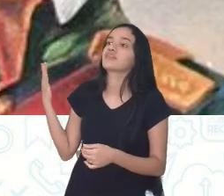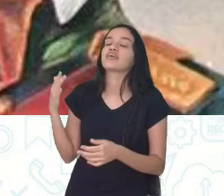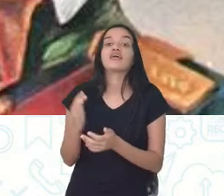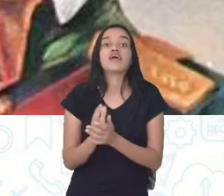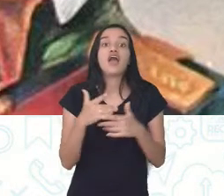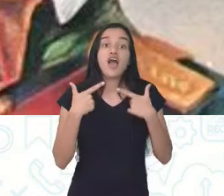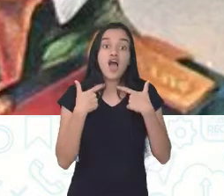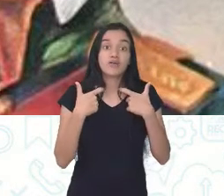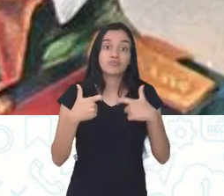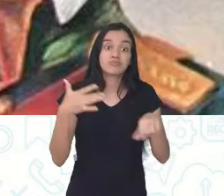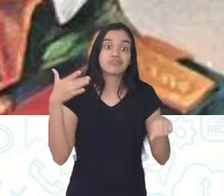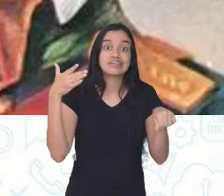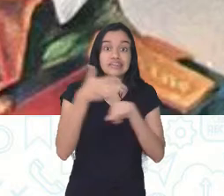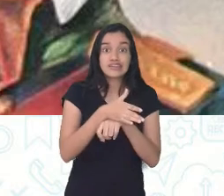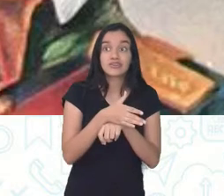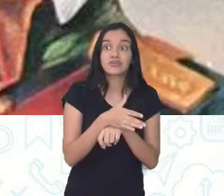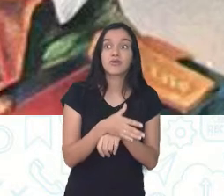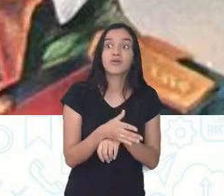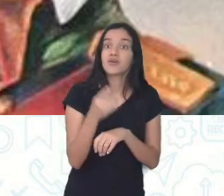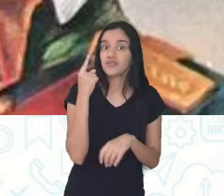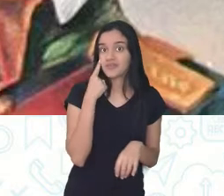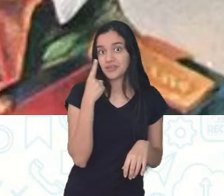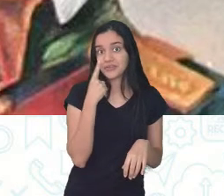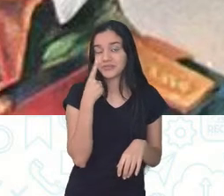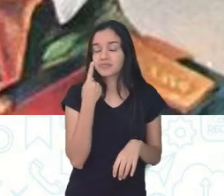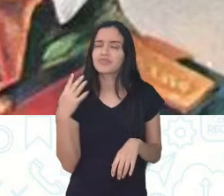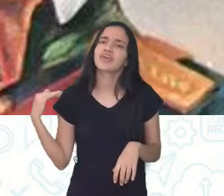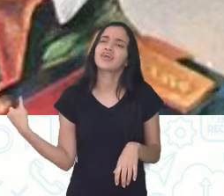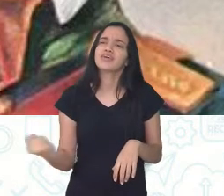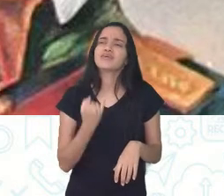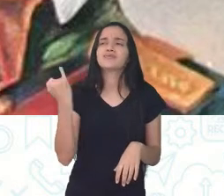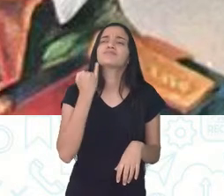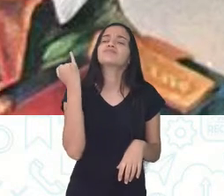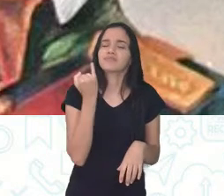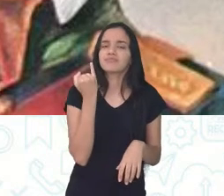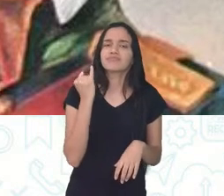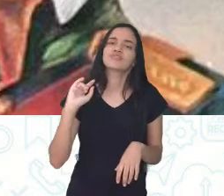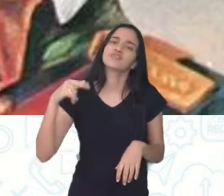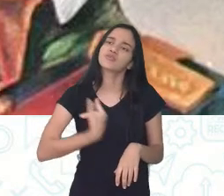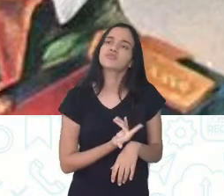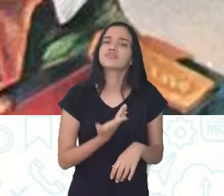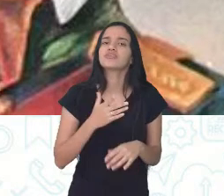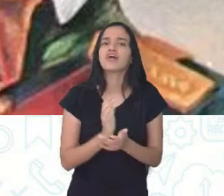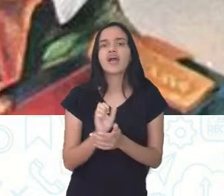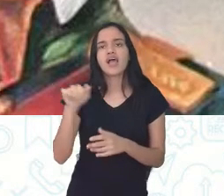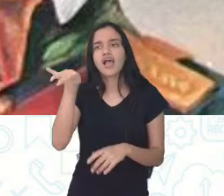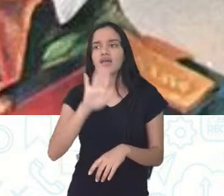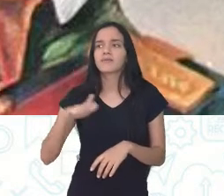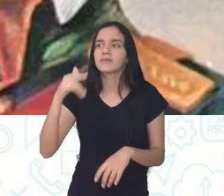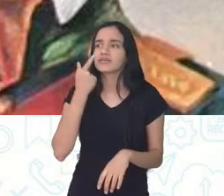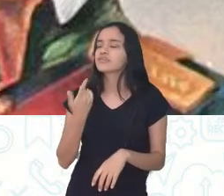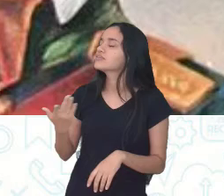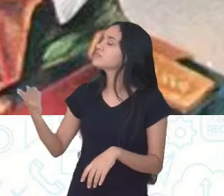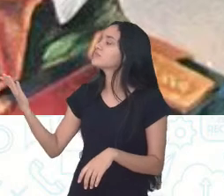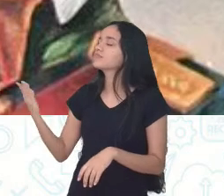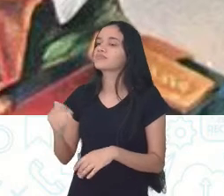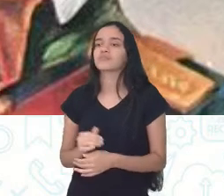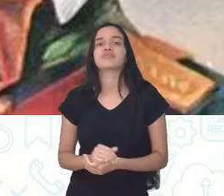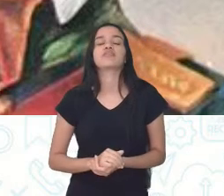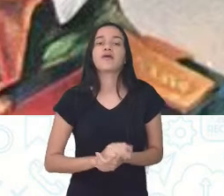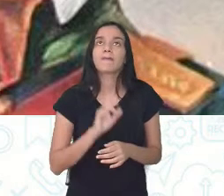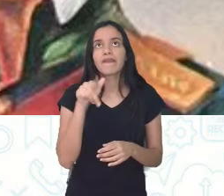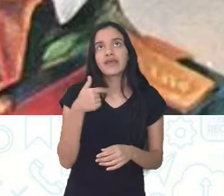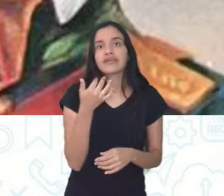Exército Brasileiro. Sim. Veja, então, é importante, né, a gente trazer essas figuras aí que foram figuras